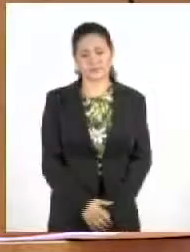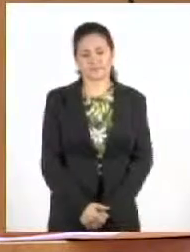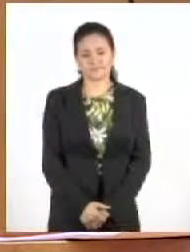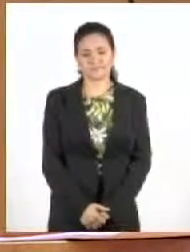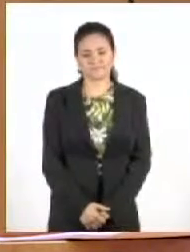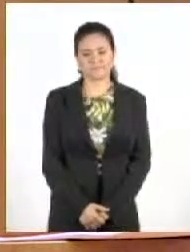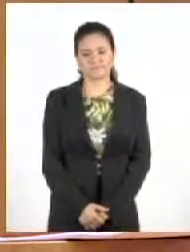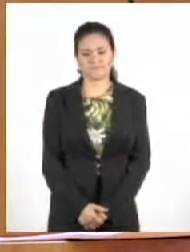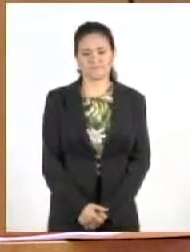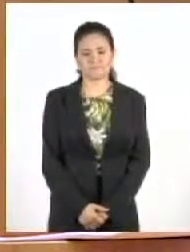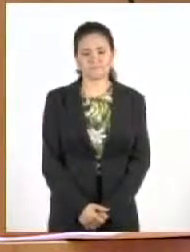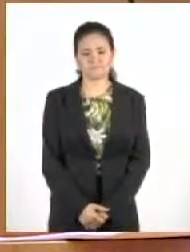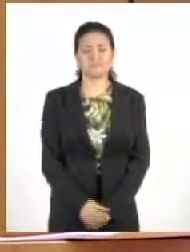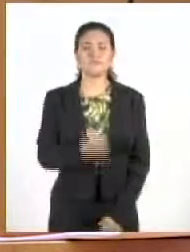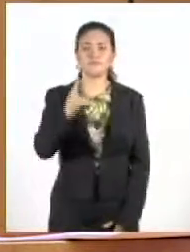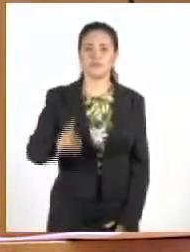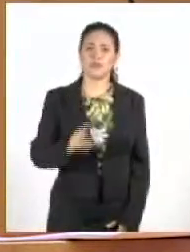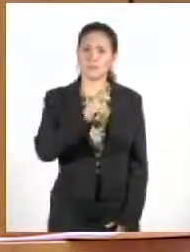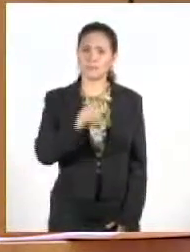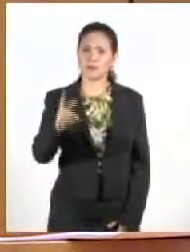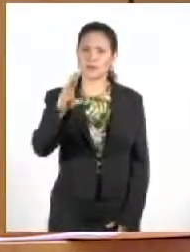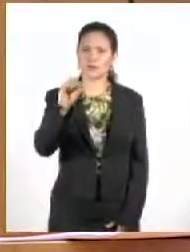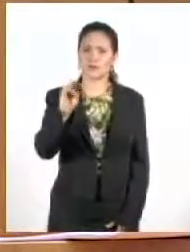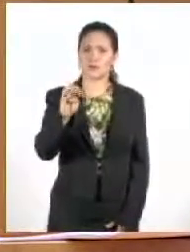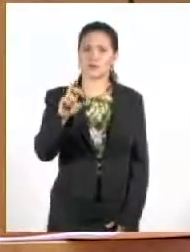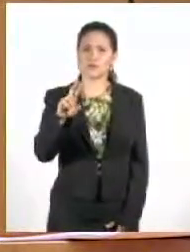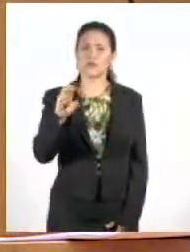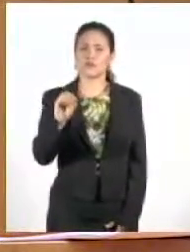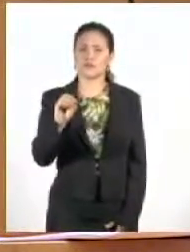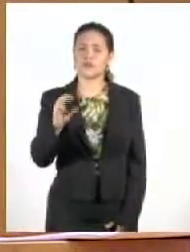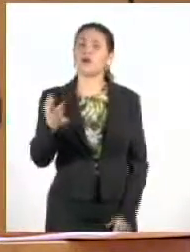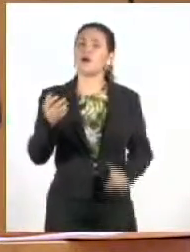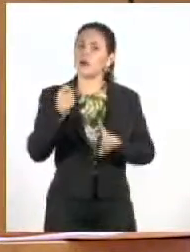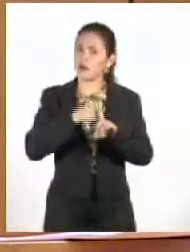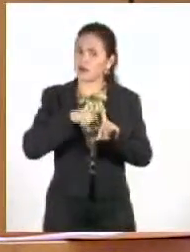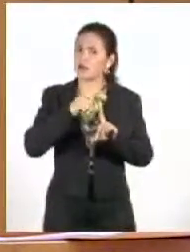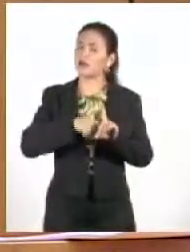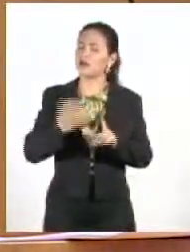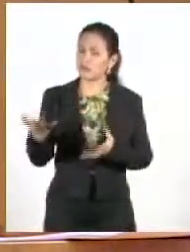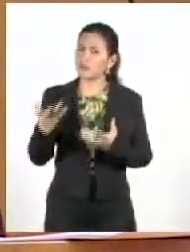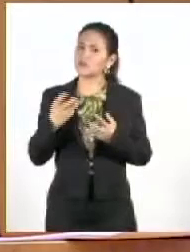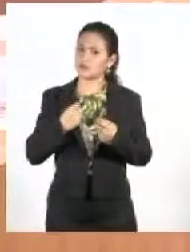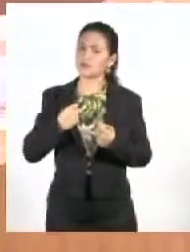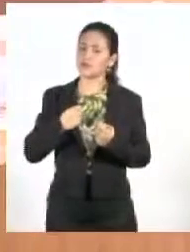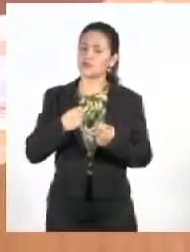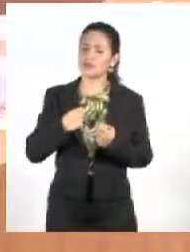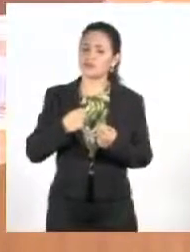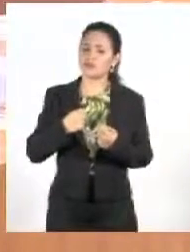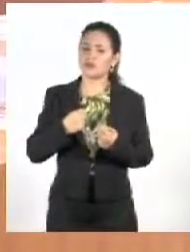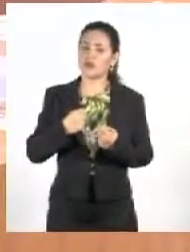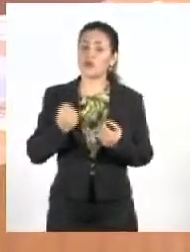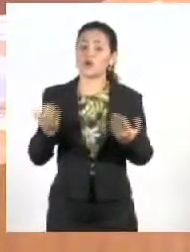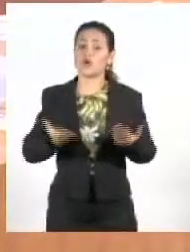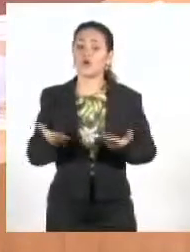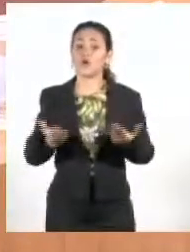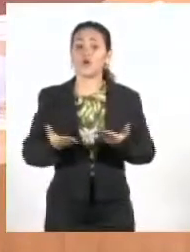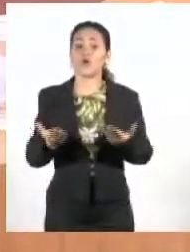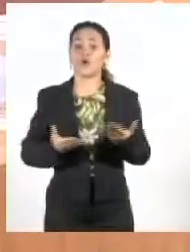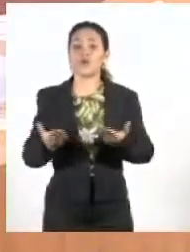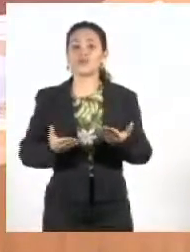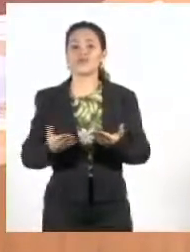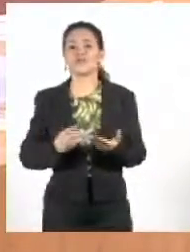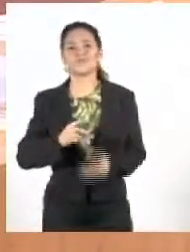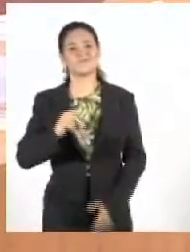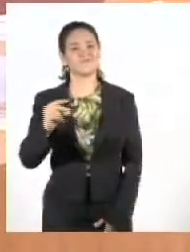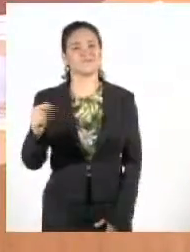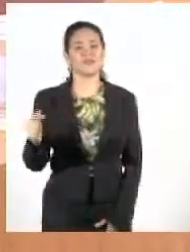Padre Roberto recebia pelo governo do estado, recebeu até março. Hoje saiu e quem recebe hoje é